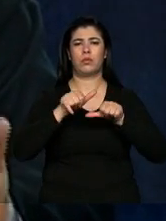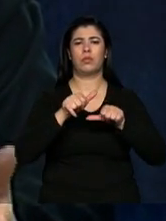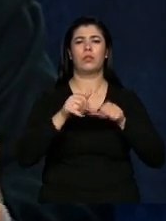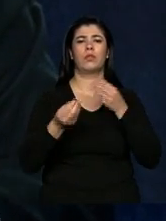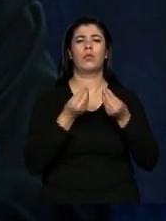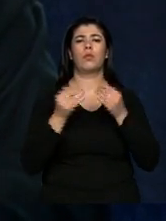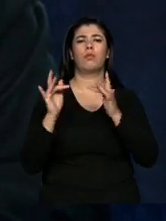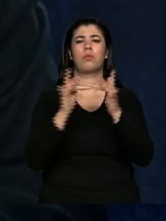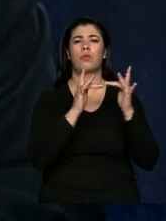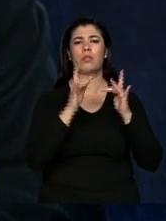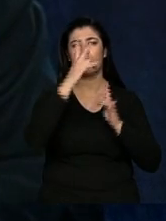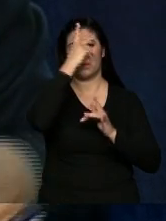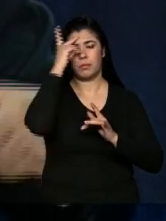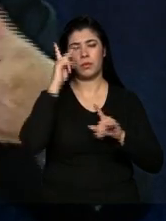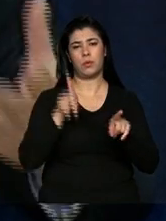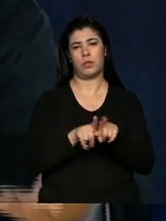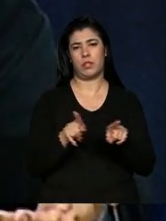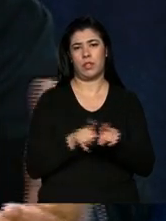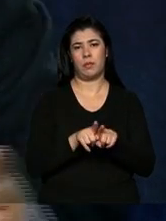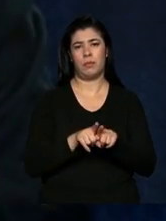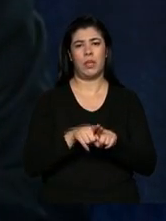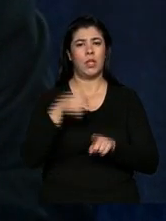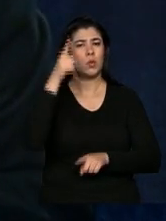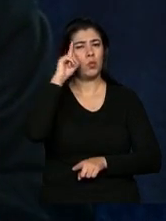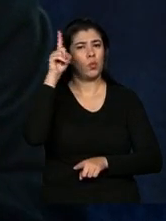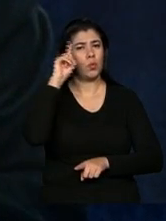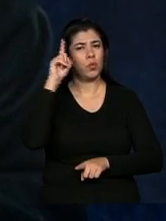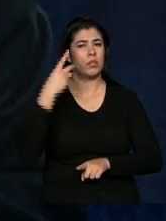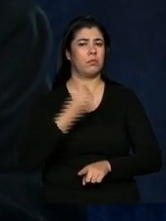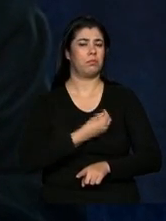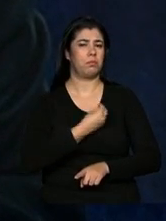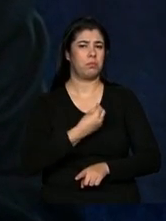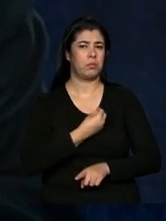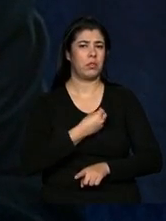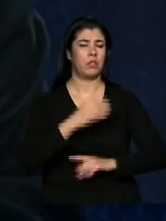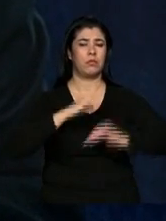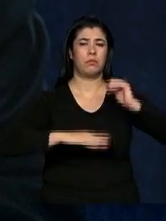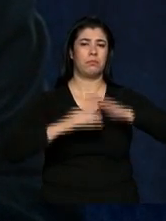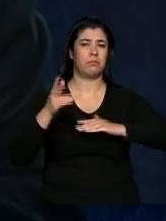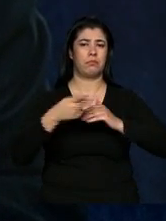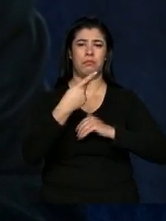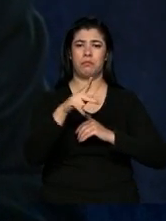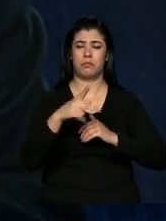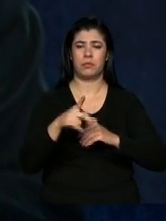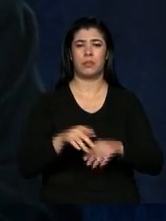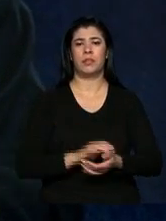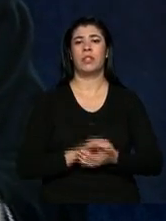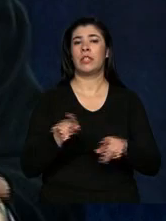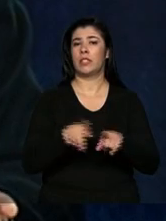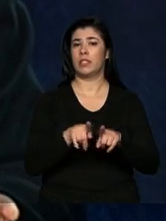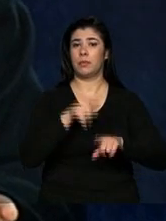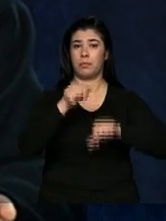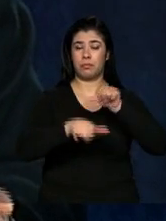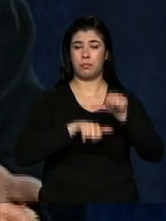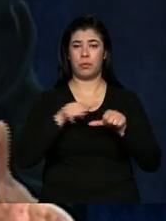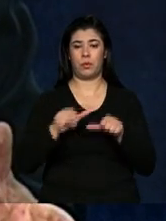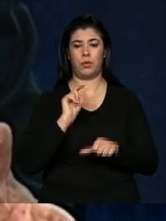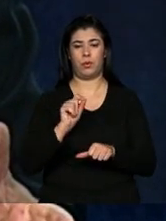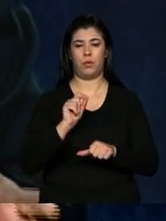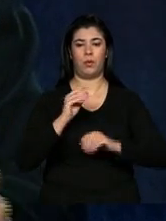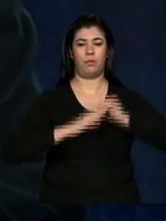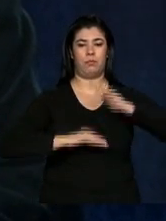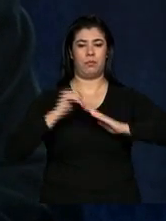relação das pessoas no cotidiano com as suas atividades e muda o